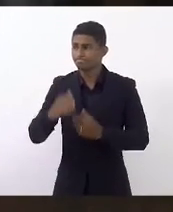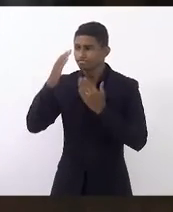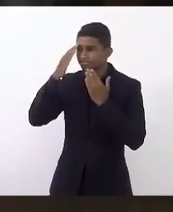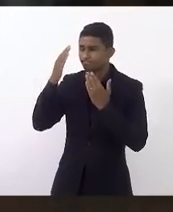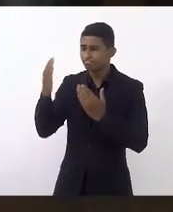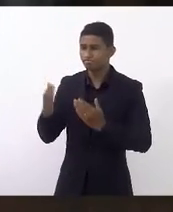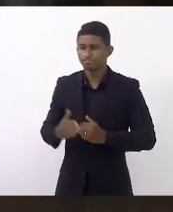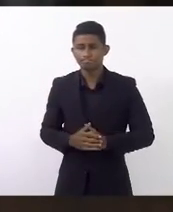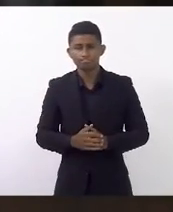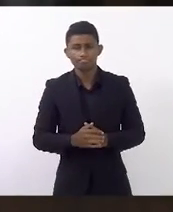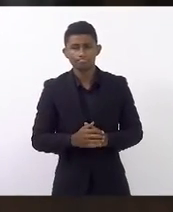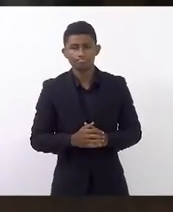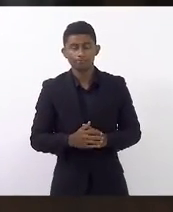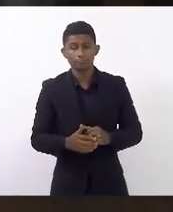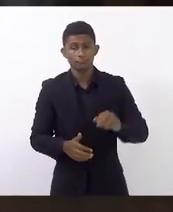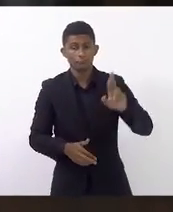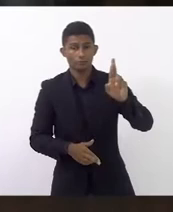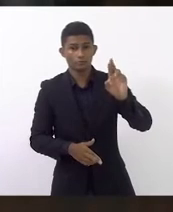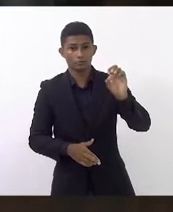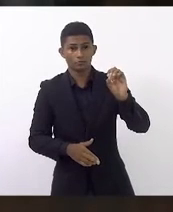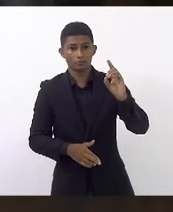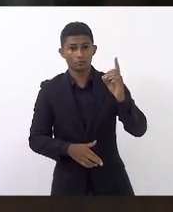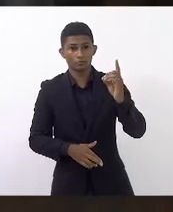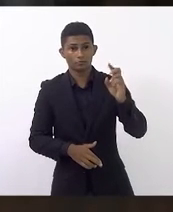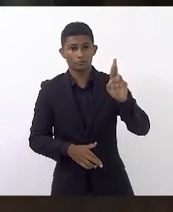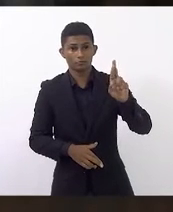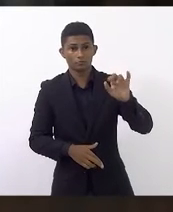Deputado Rodrigo Bacelar.